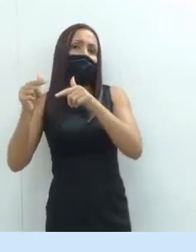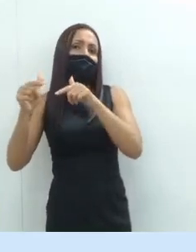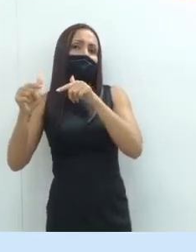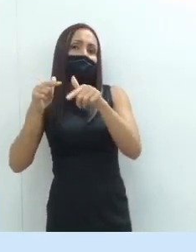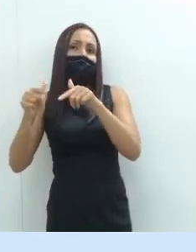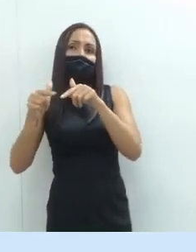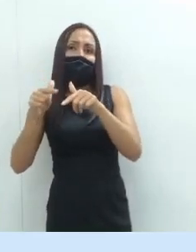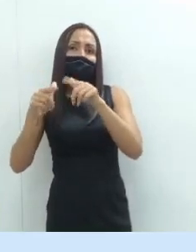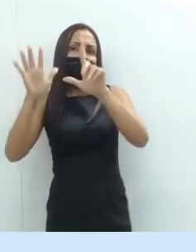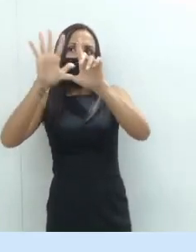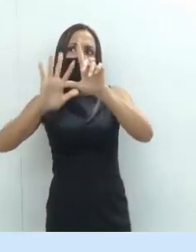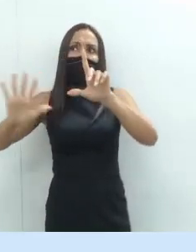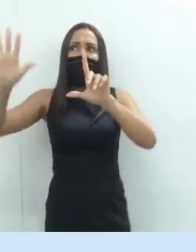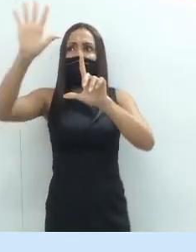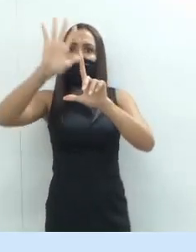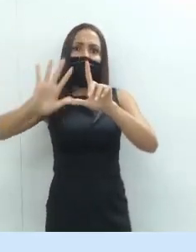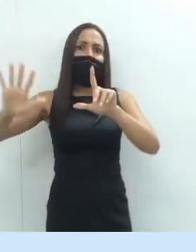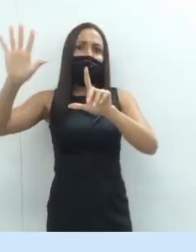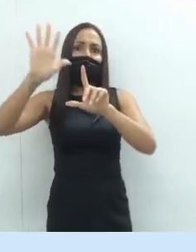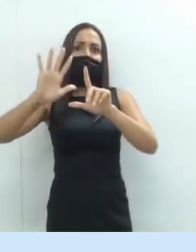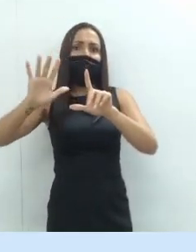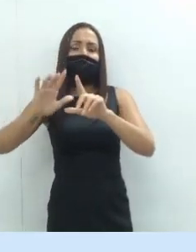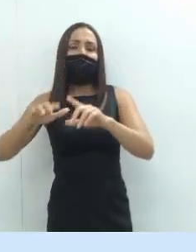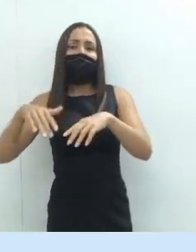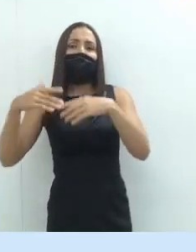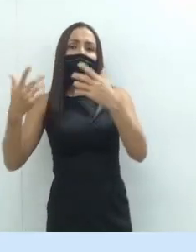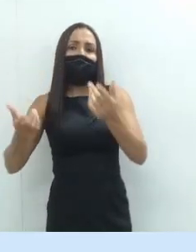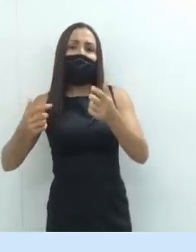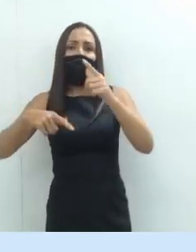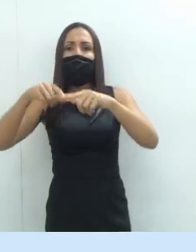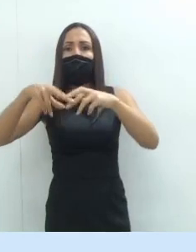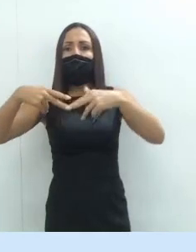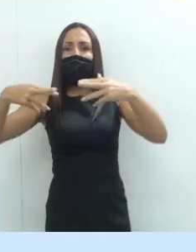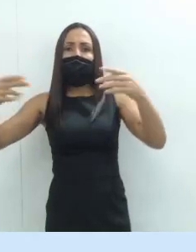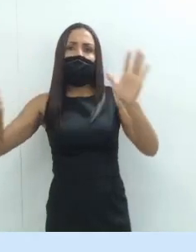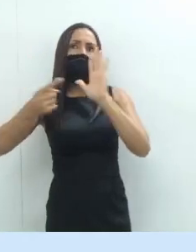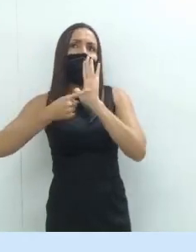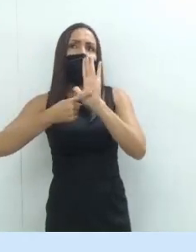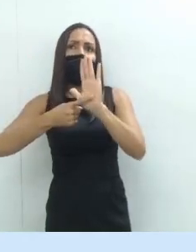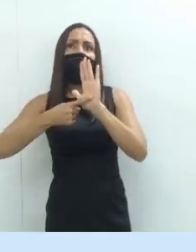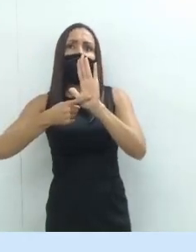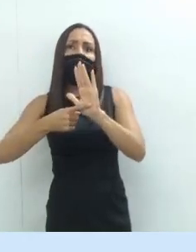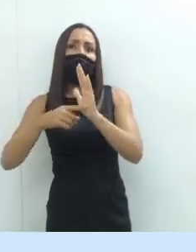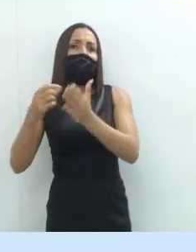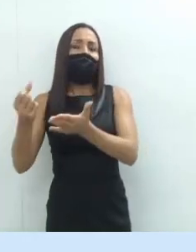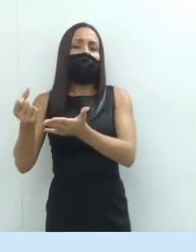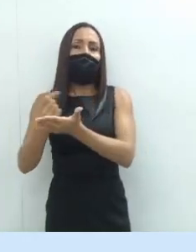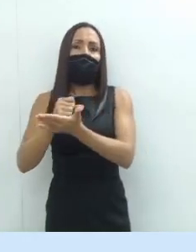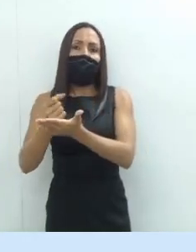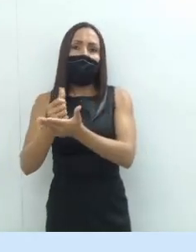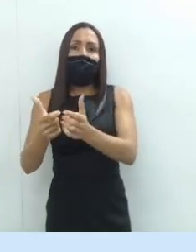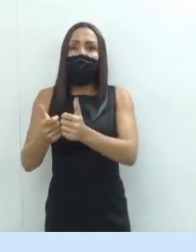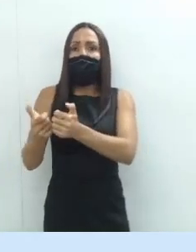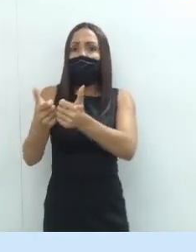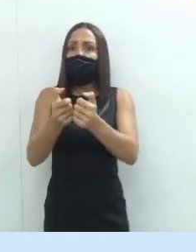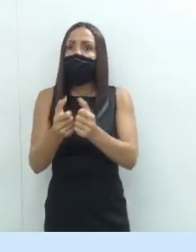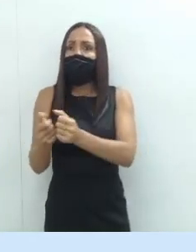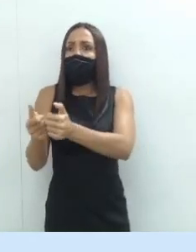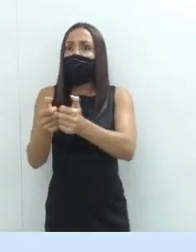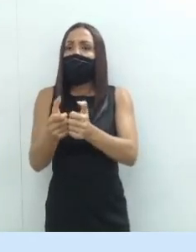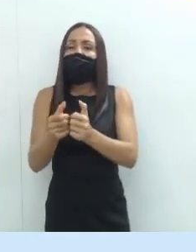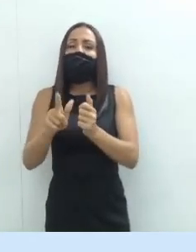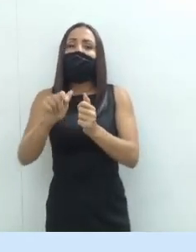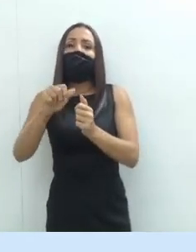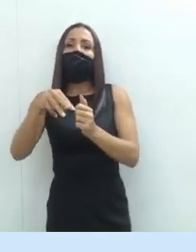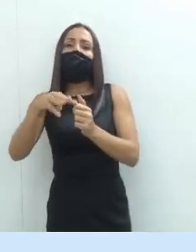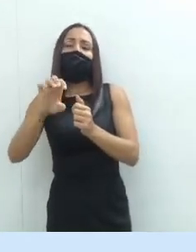com essa plataforma, fazer resenha de produtos, resenha sobre games que são lançados, né? E nas resenhas